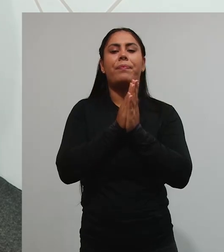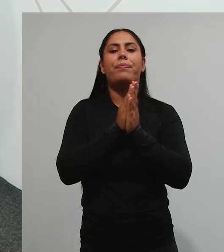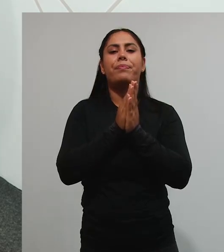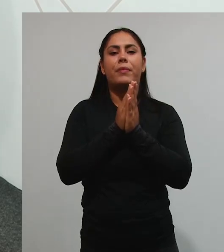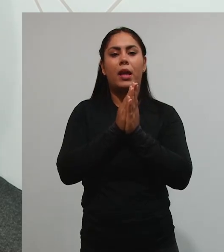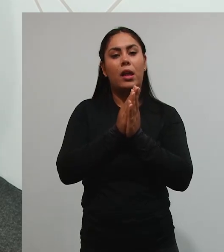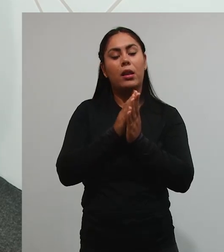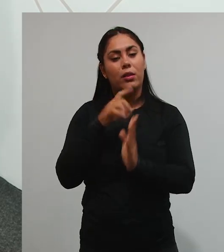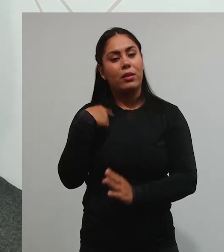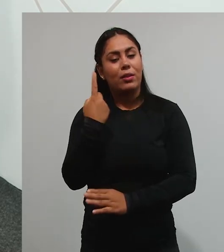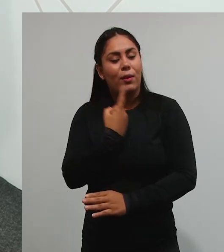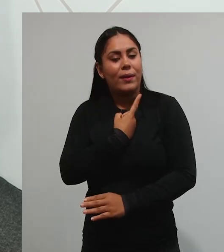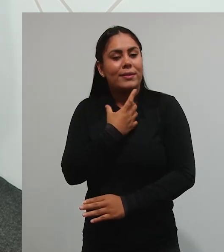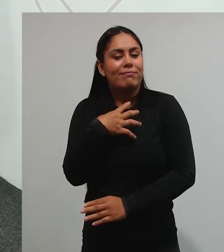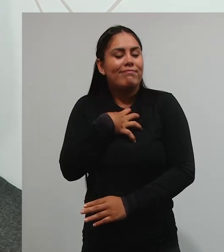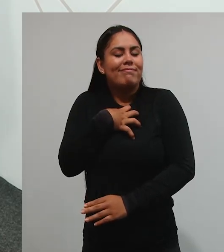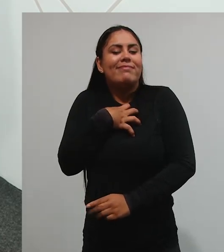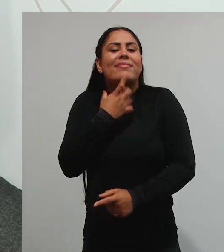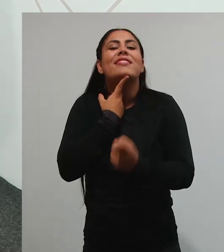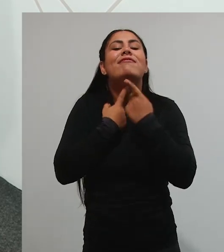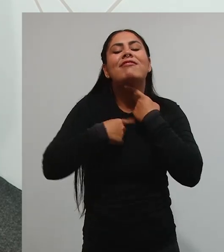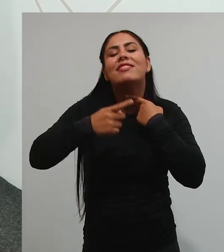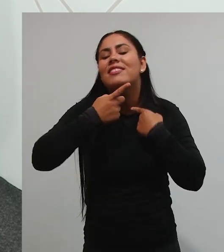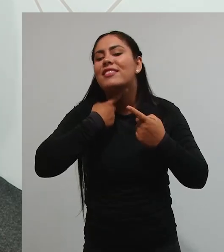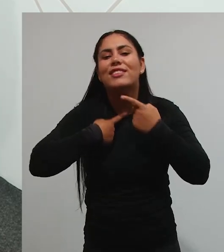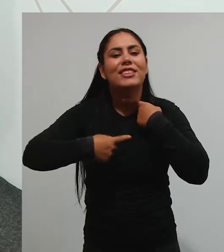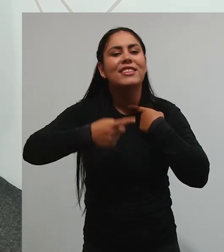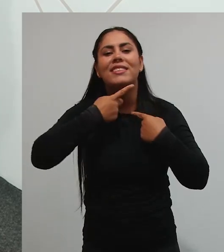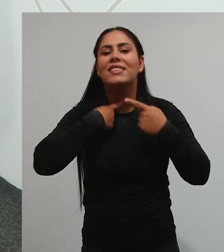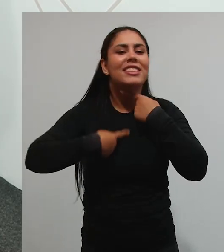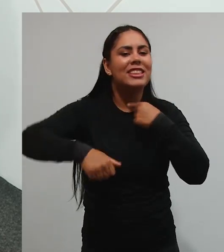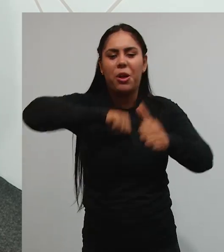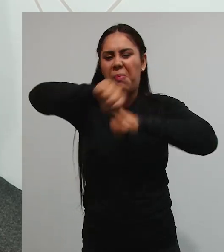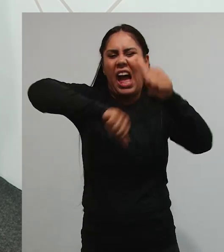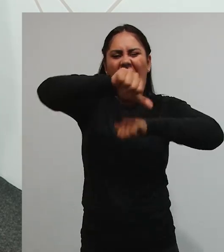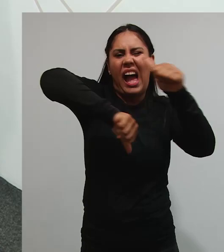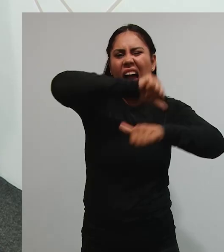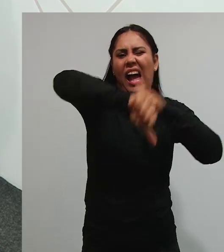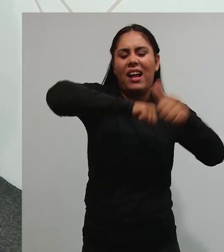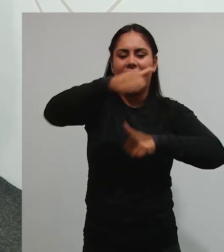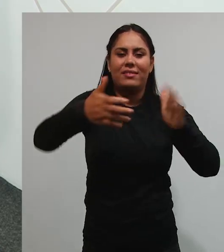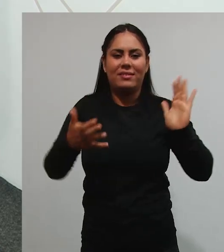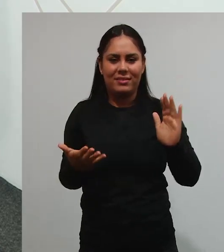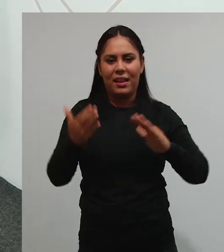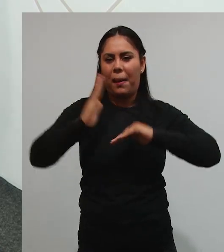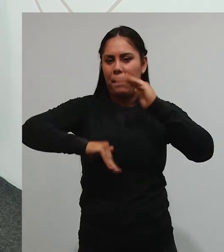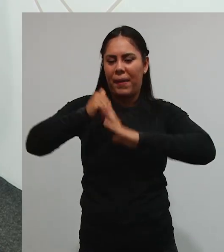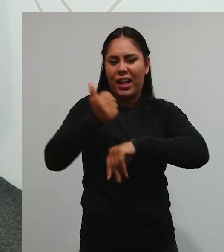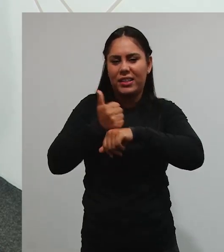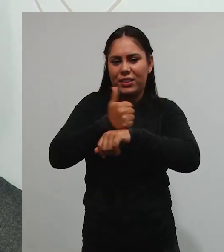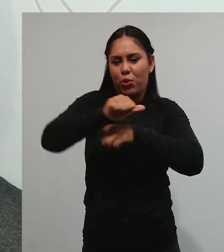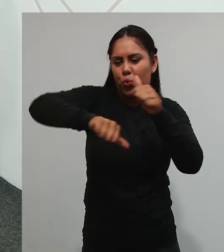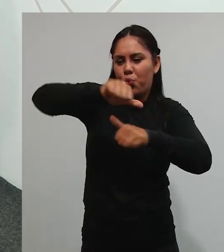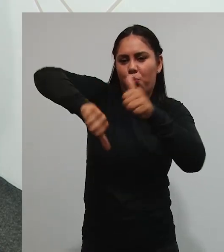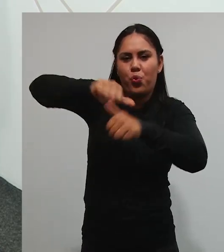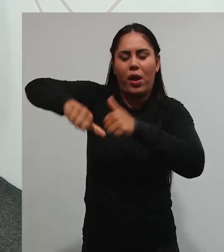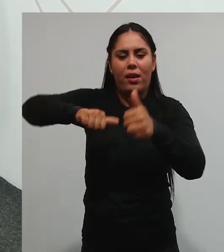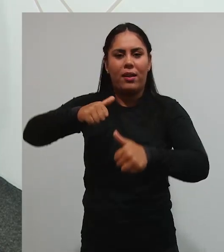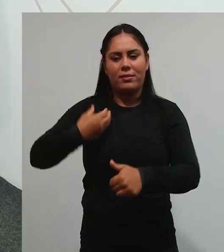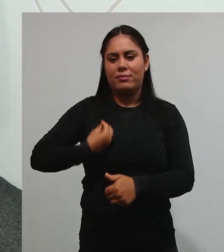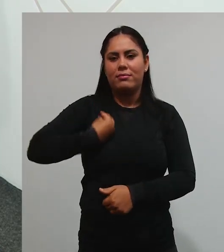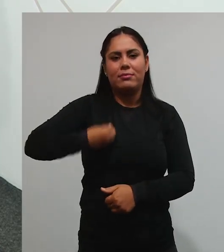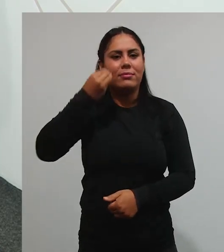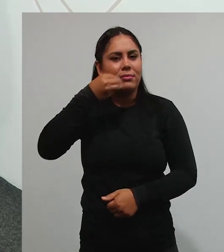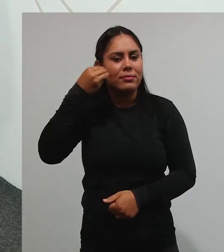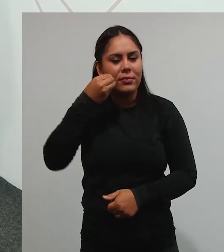você. A gente sente vontade de já sair, né, transformando a nossa prática, de já